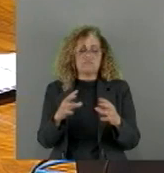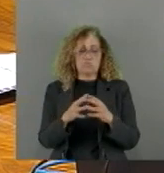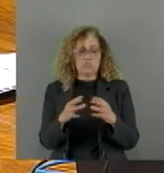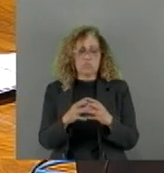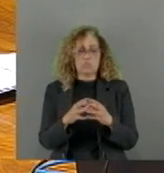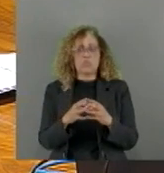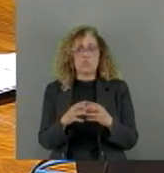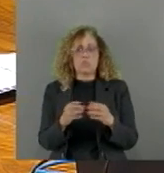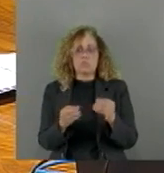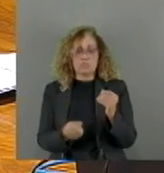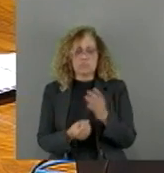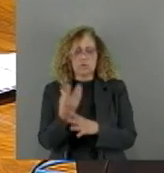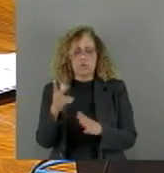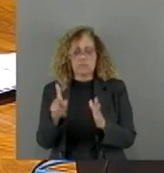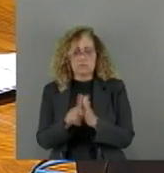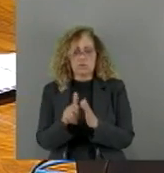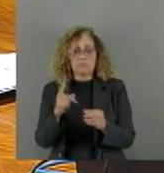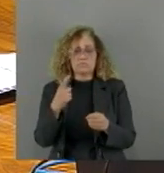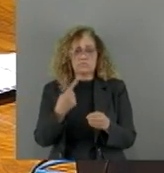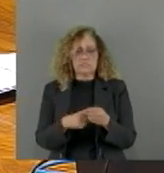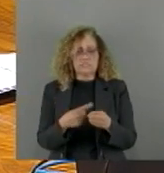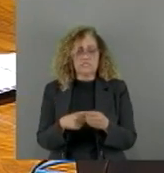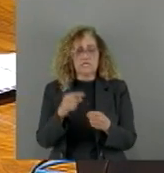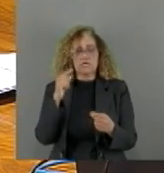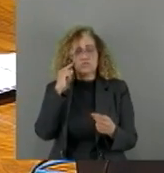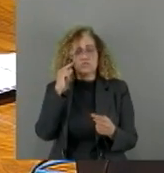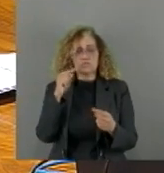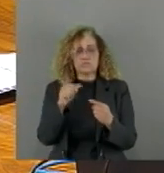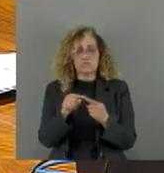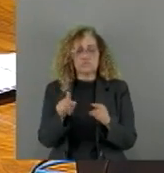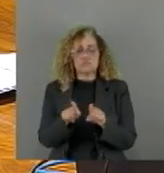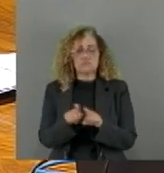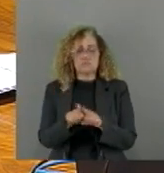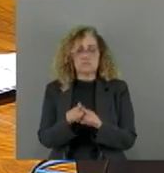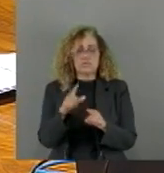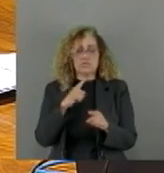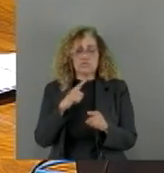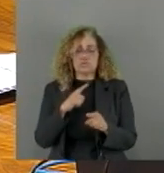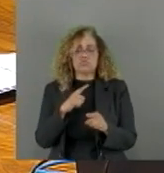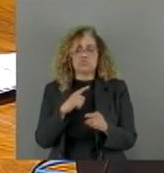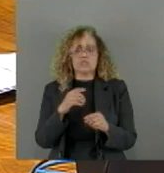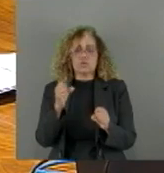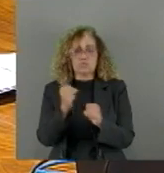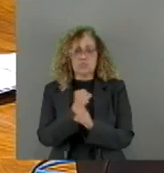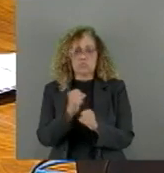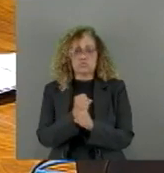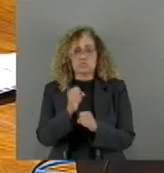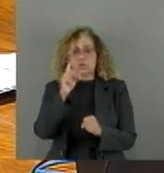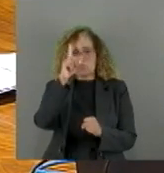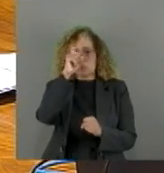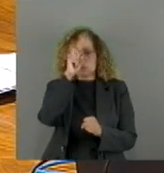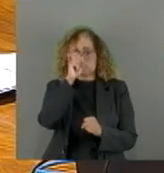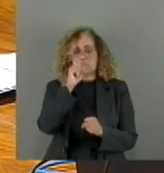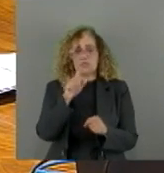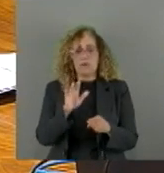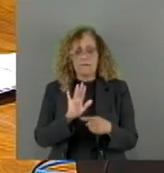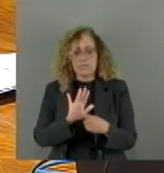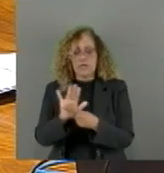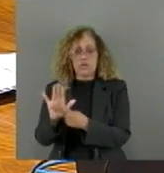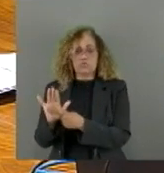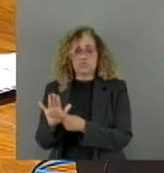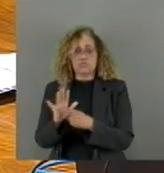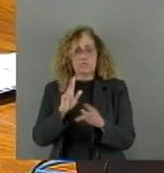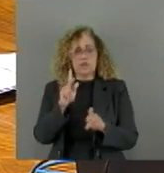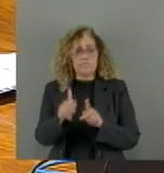de Londrina com a finalidade de engalhar fundos para a construção de um hospital de caridade, pois o único